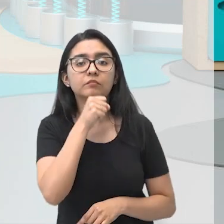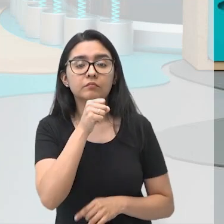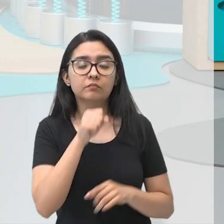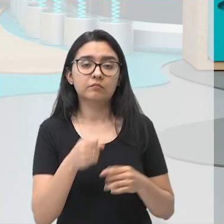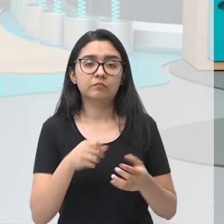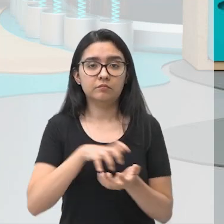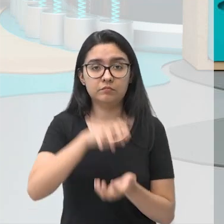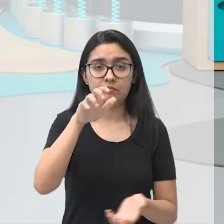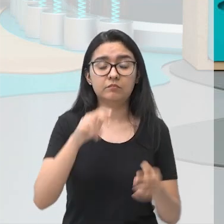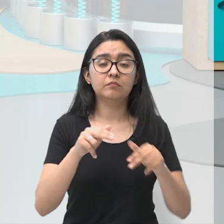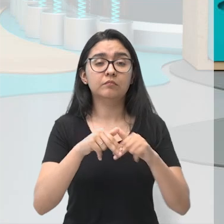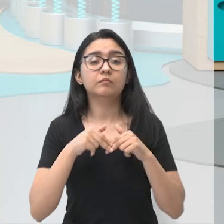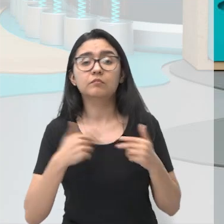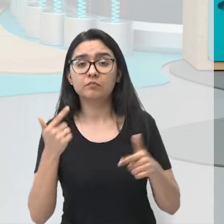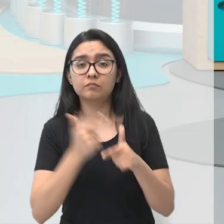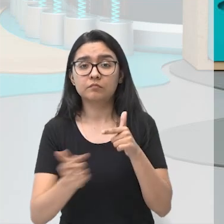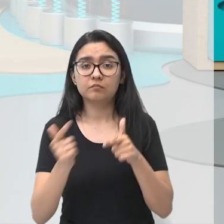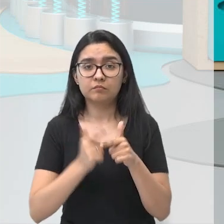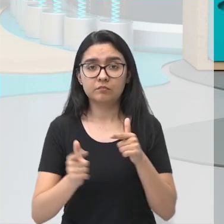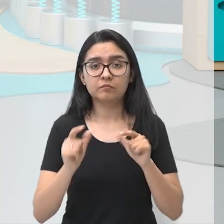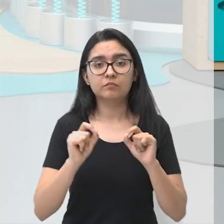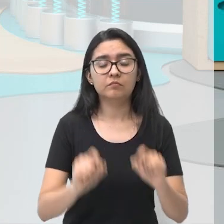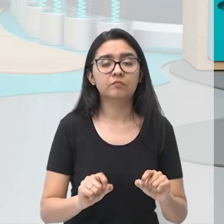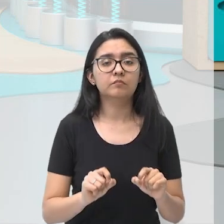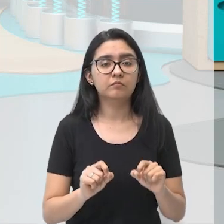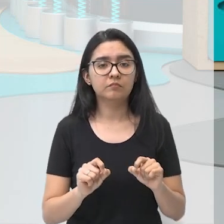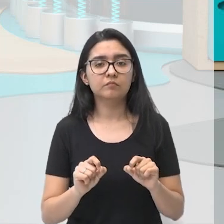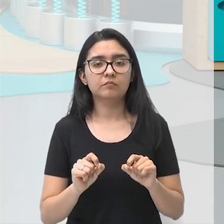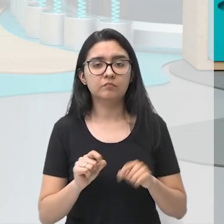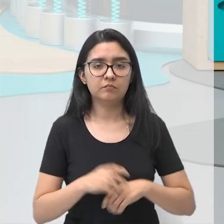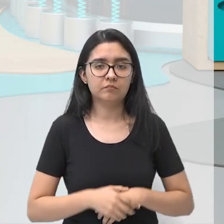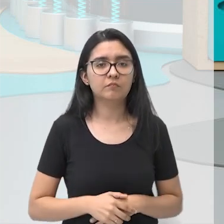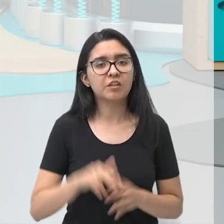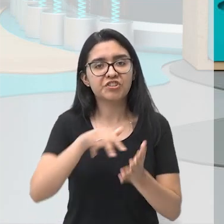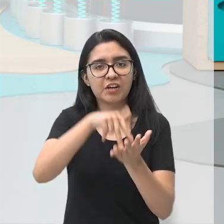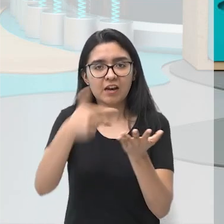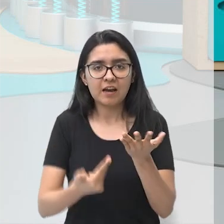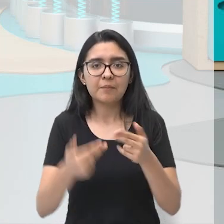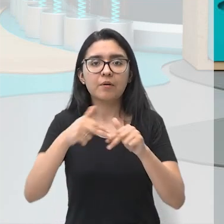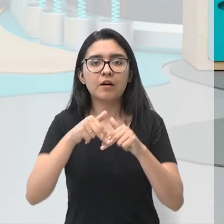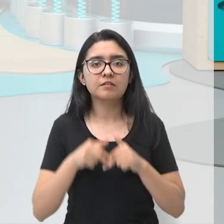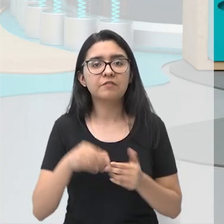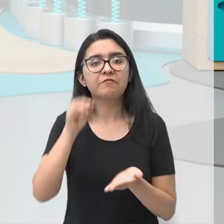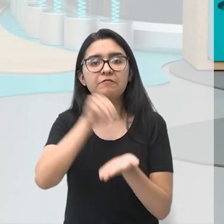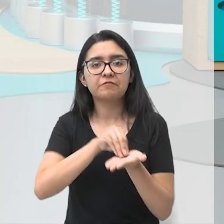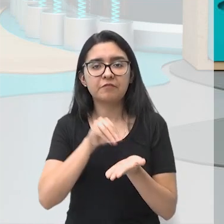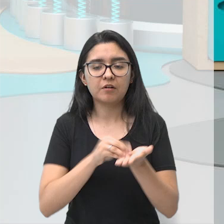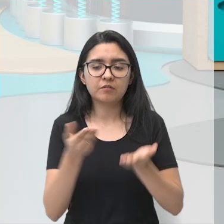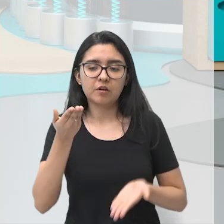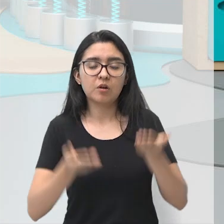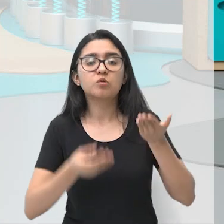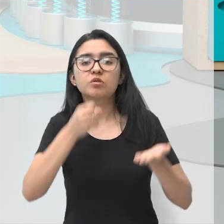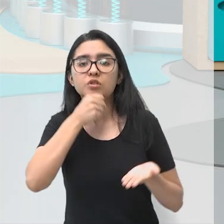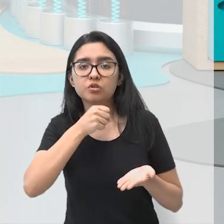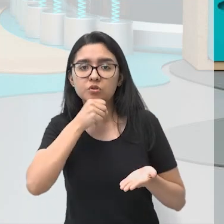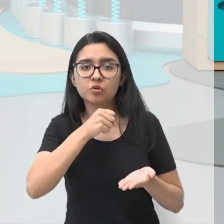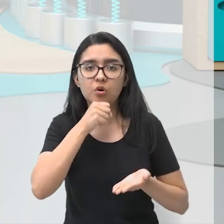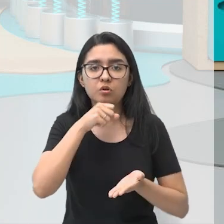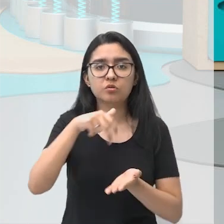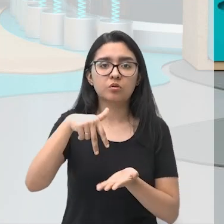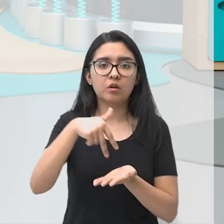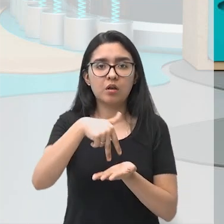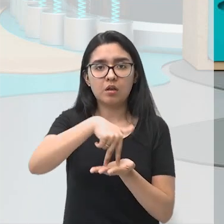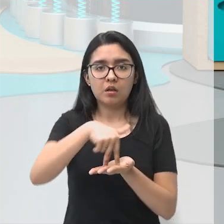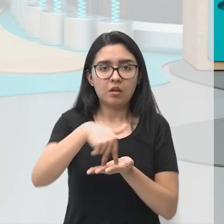a maioria dos acidentes domésticos é causado ali pela ausência do equilíbrio, né? Os idosos geralmente caem, perdem um pouco